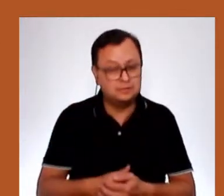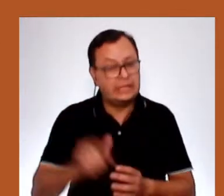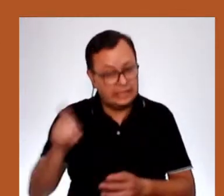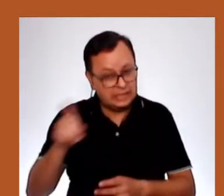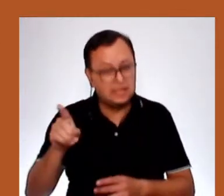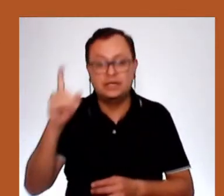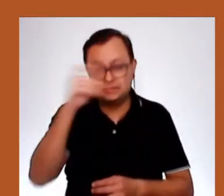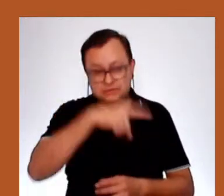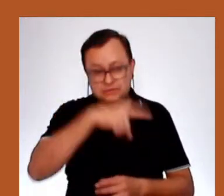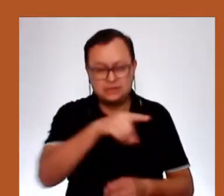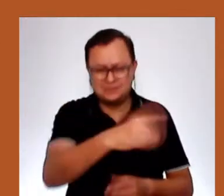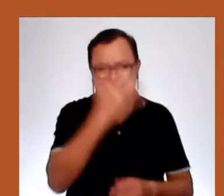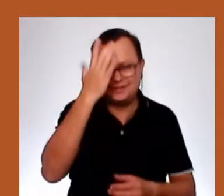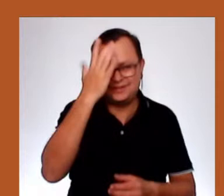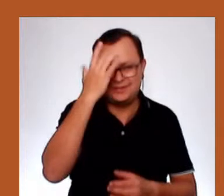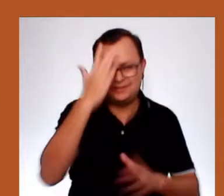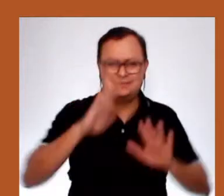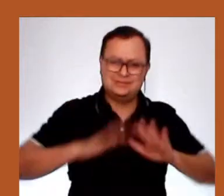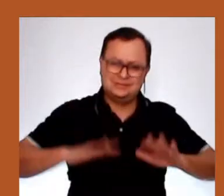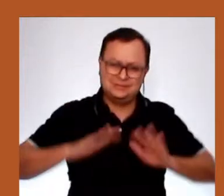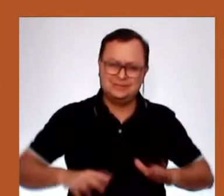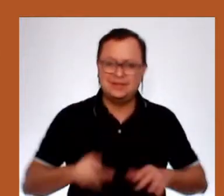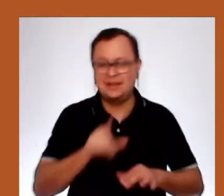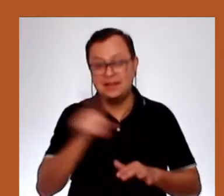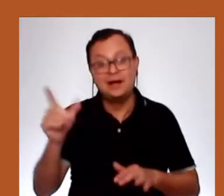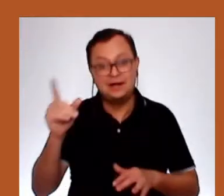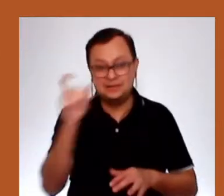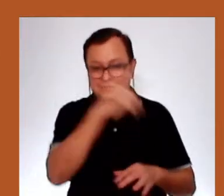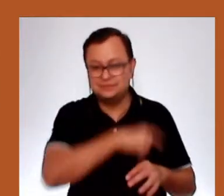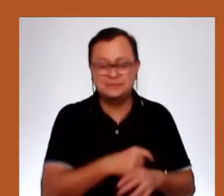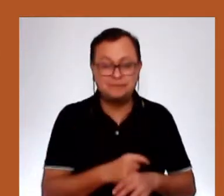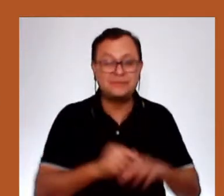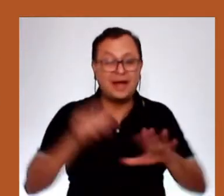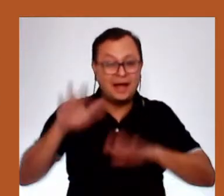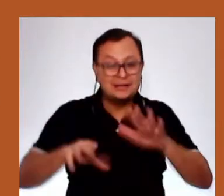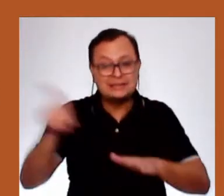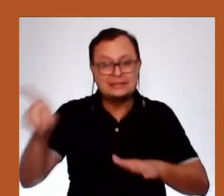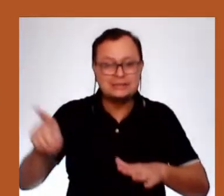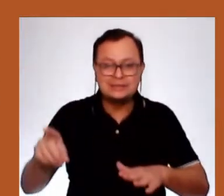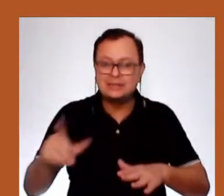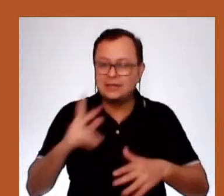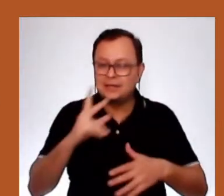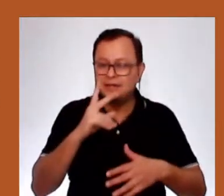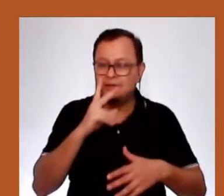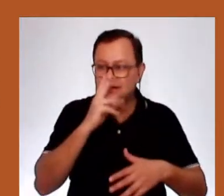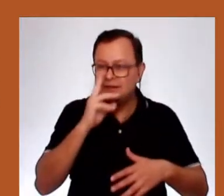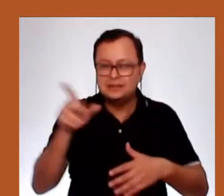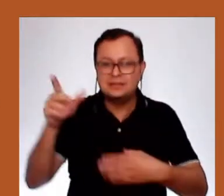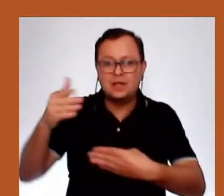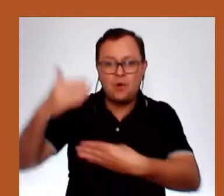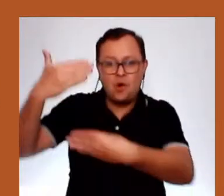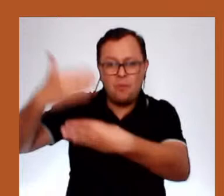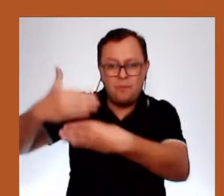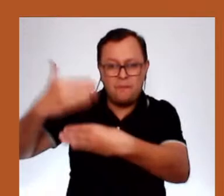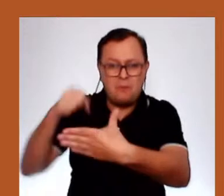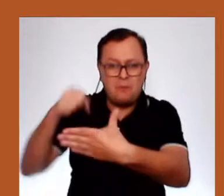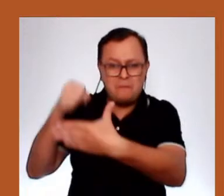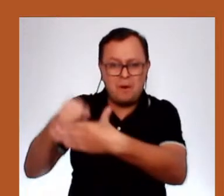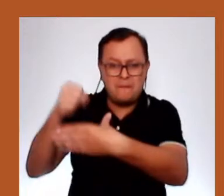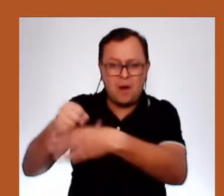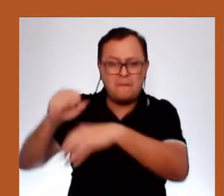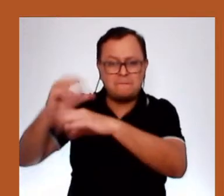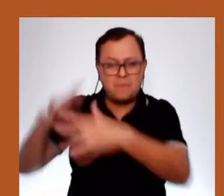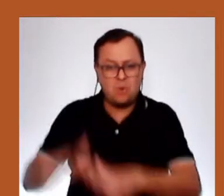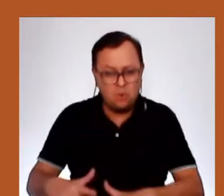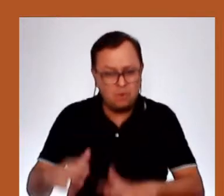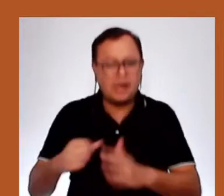independentes. Estão, né, rompendo, tentando derrubar muro. Convencer a corporação médica de que